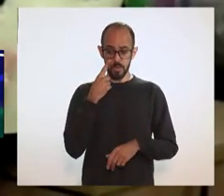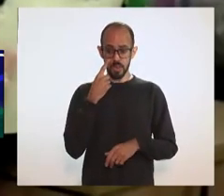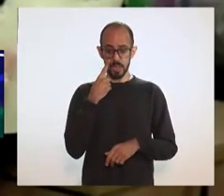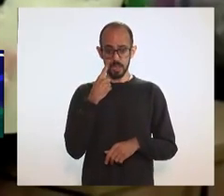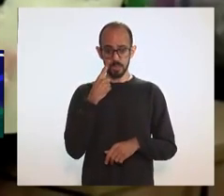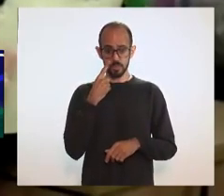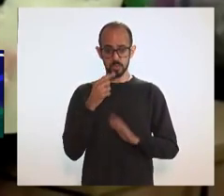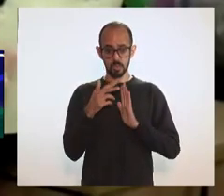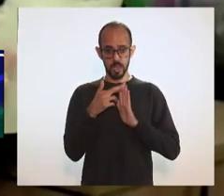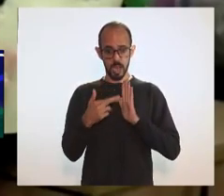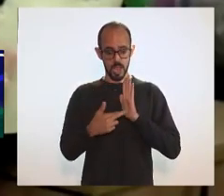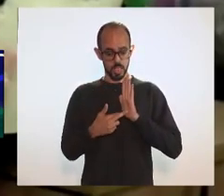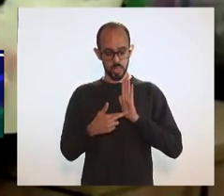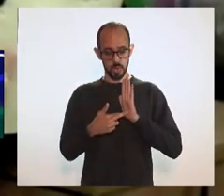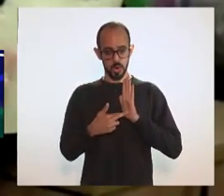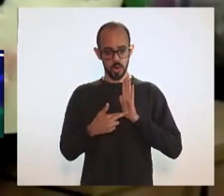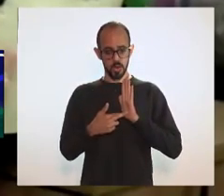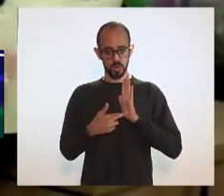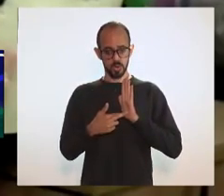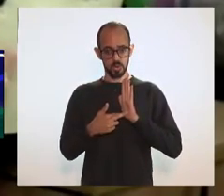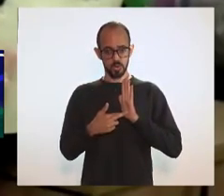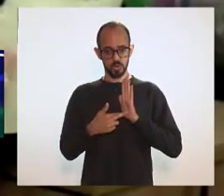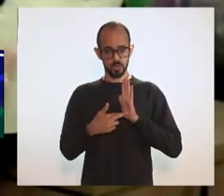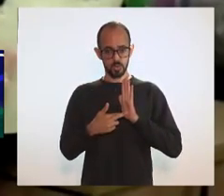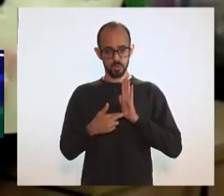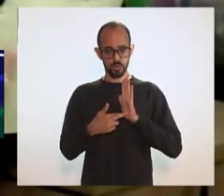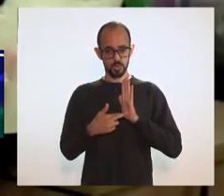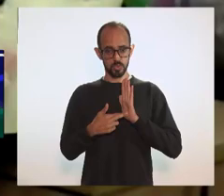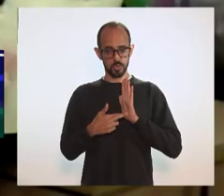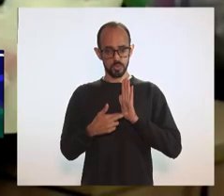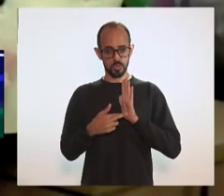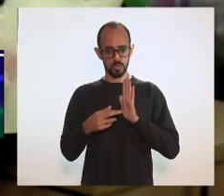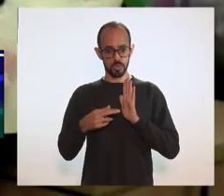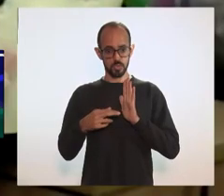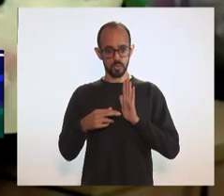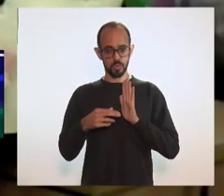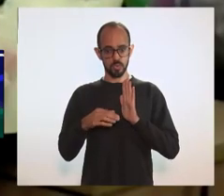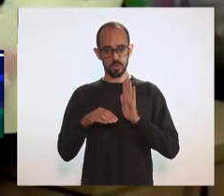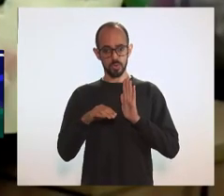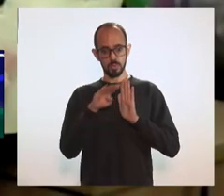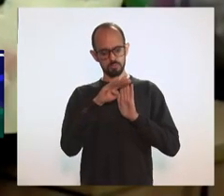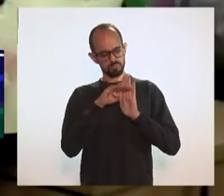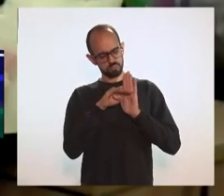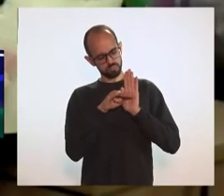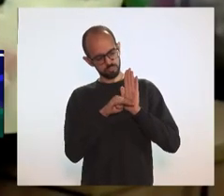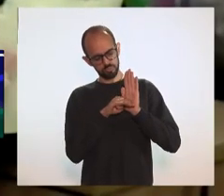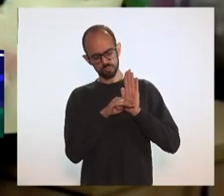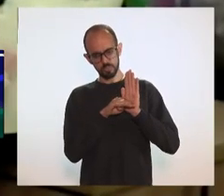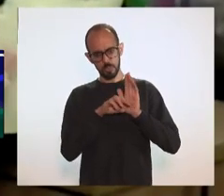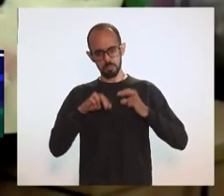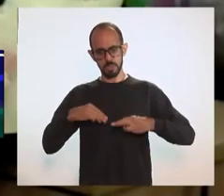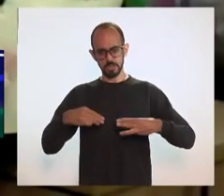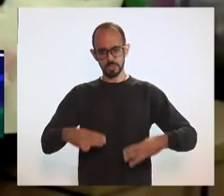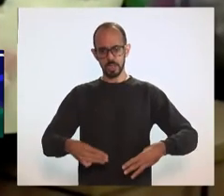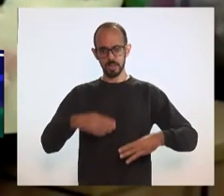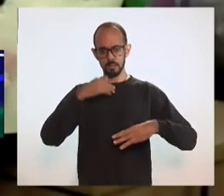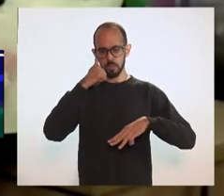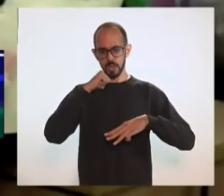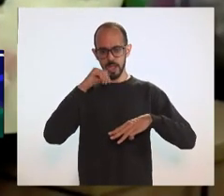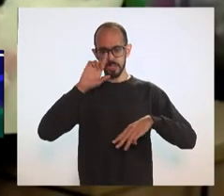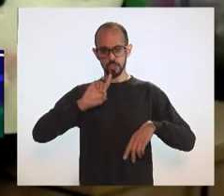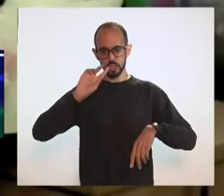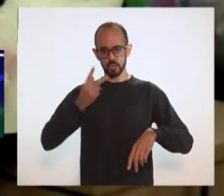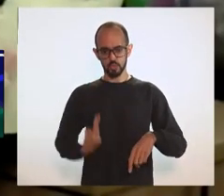um relatório que saiu agora pelo um painel pelo Ministério da Mulher, da Família e dos Direitos Humanos,